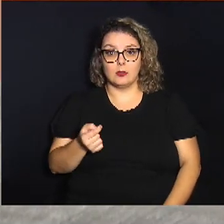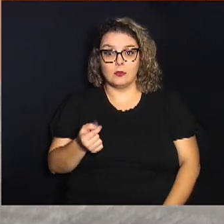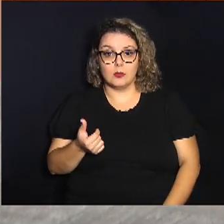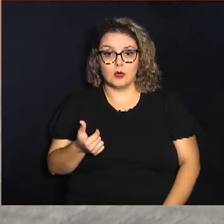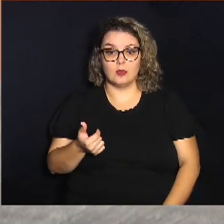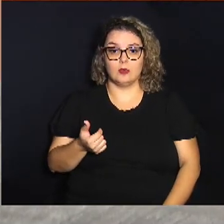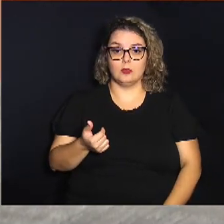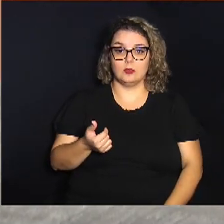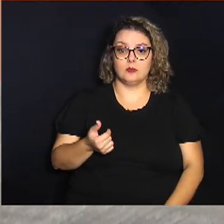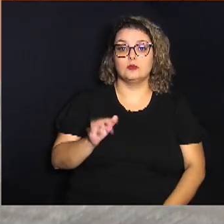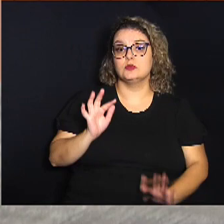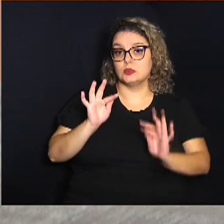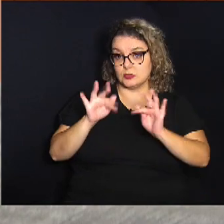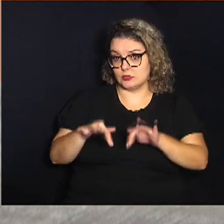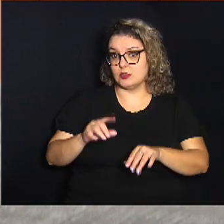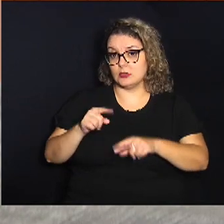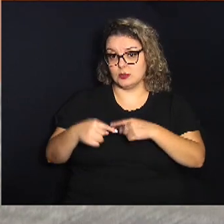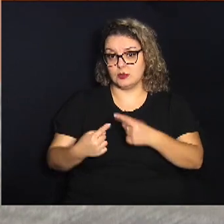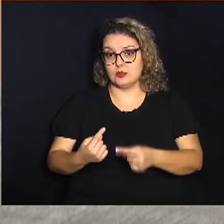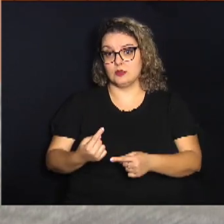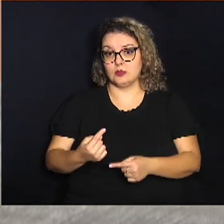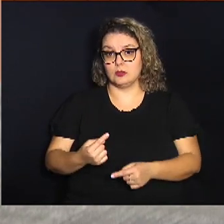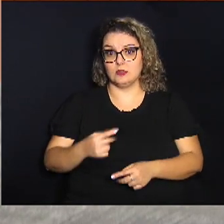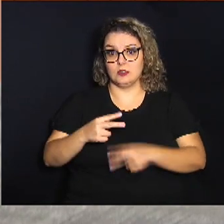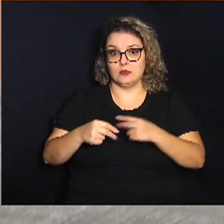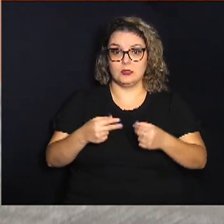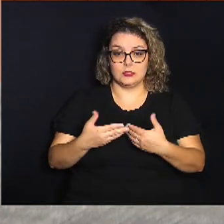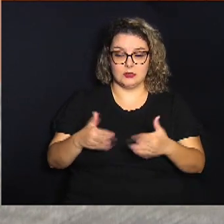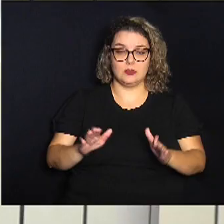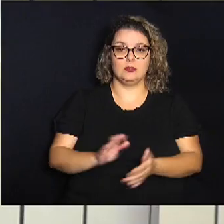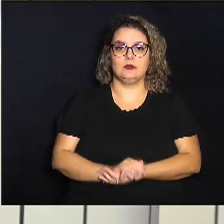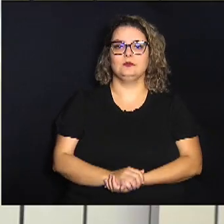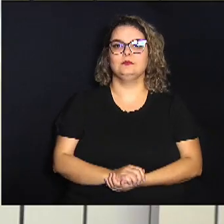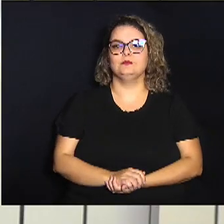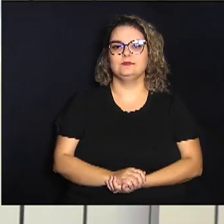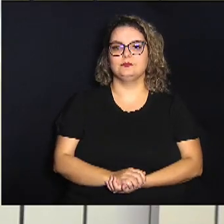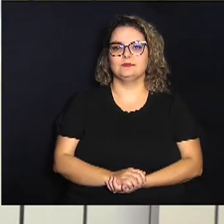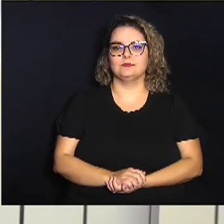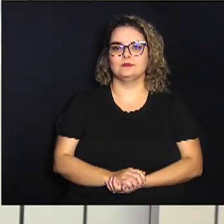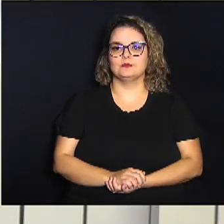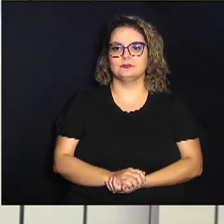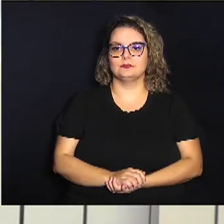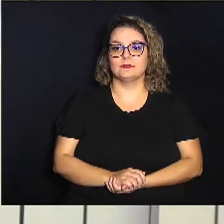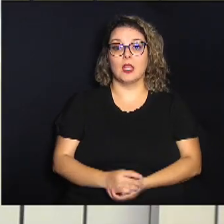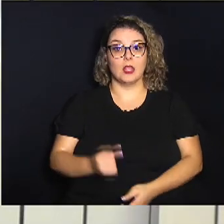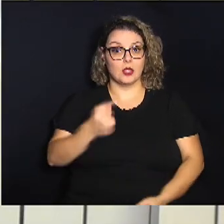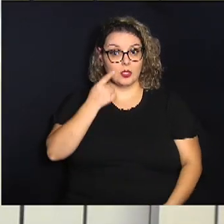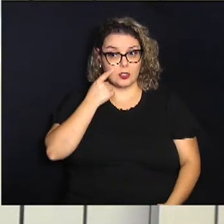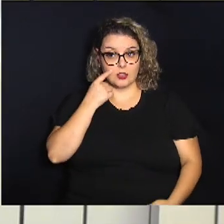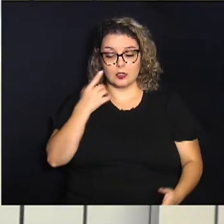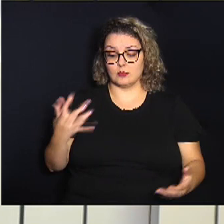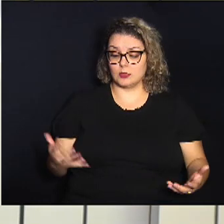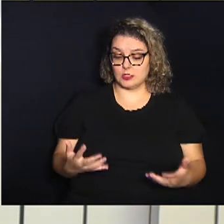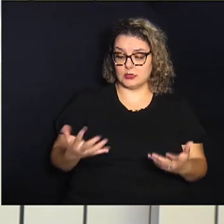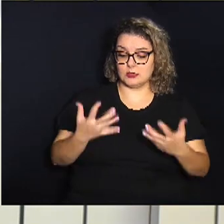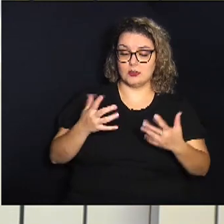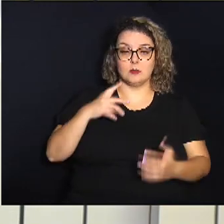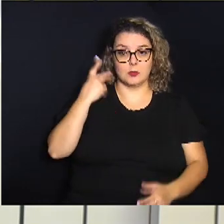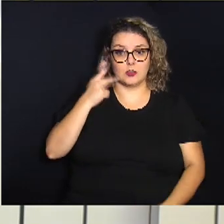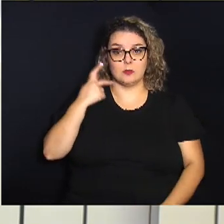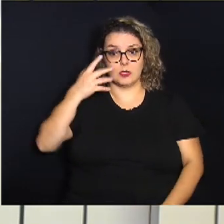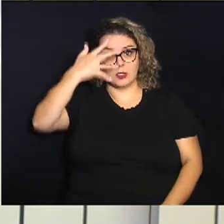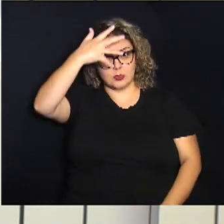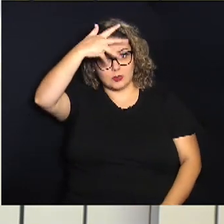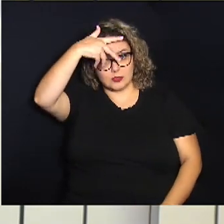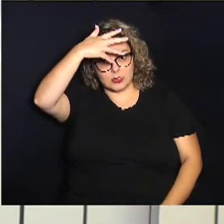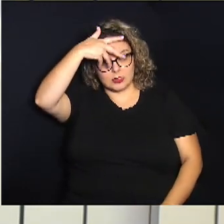terminados, e outros que serão inaugurados. E olha só, por iniciativa do vereador Rodrigo